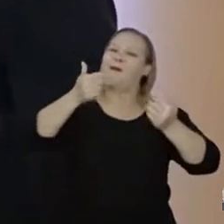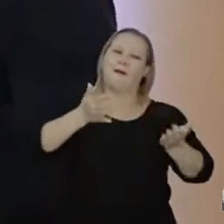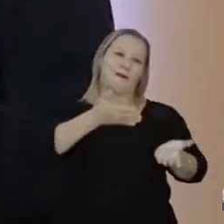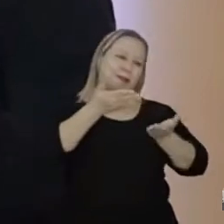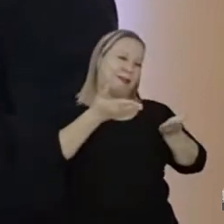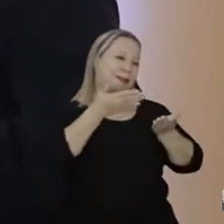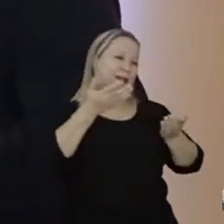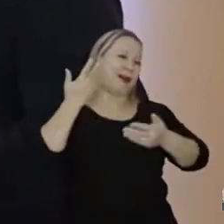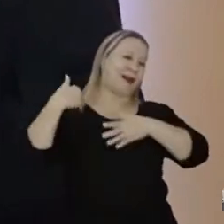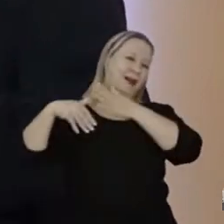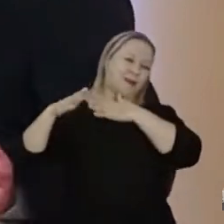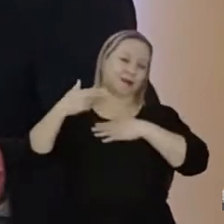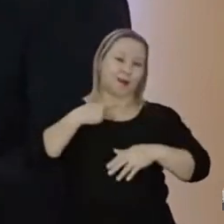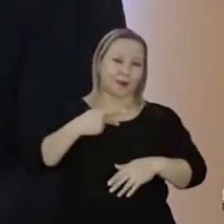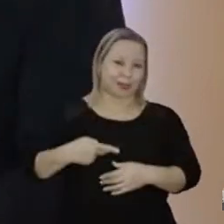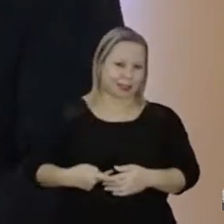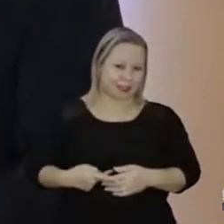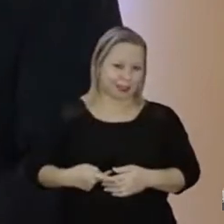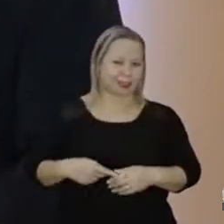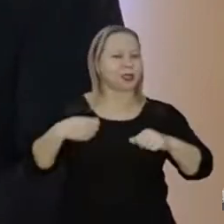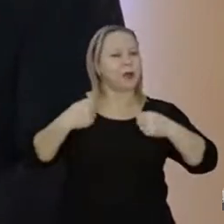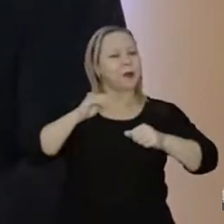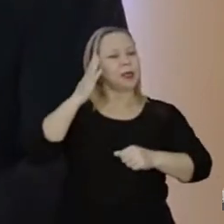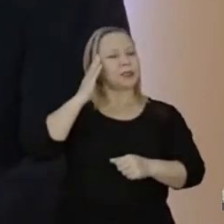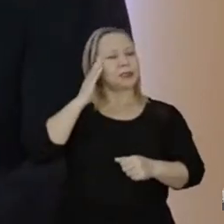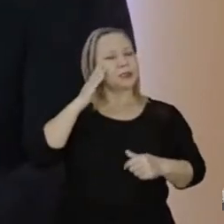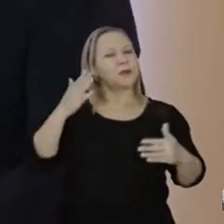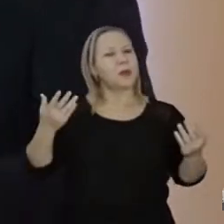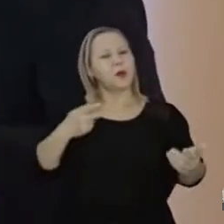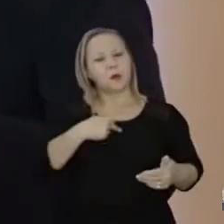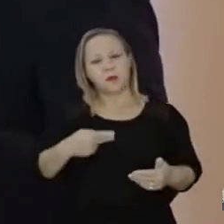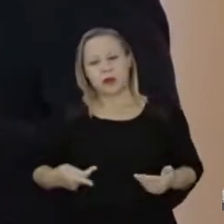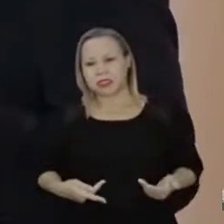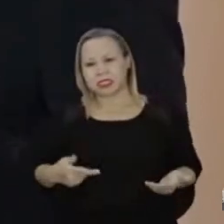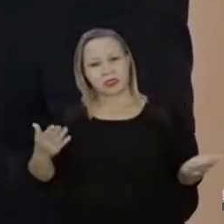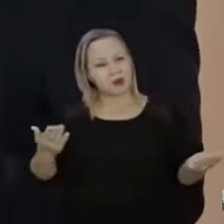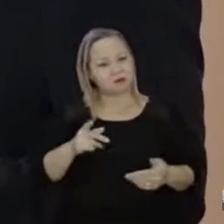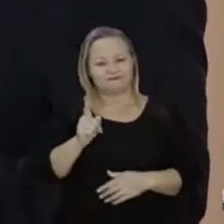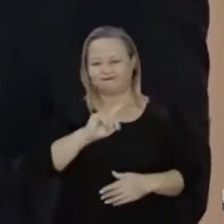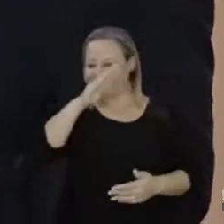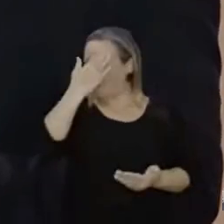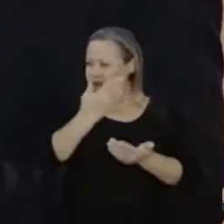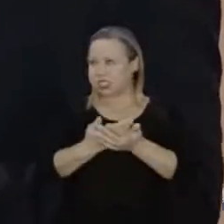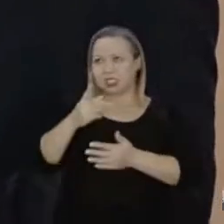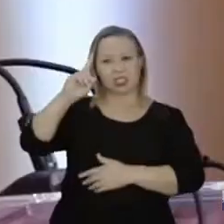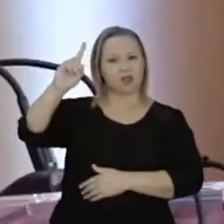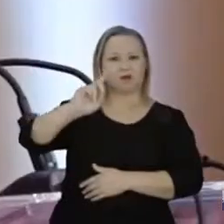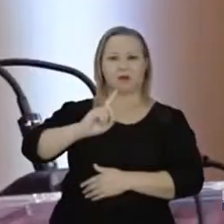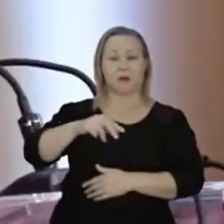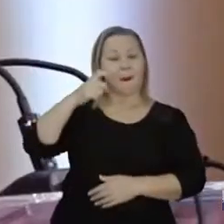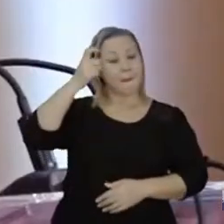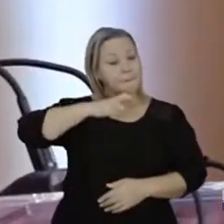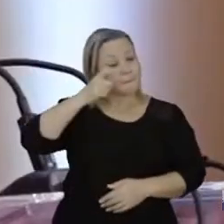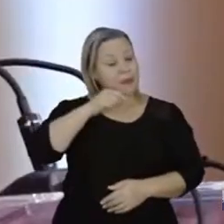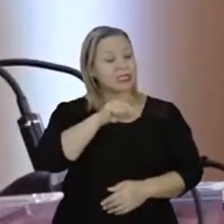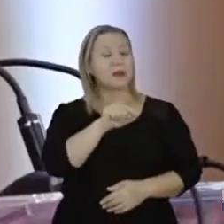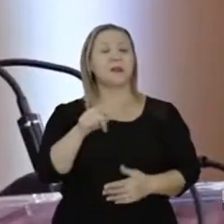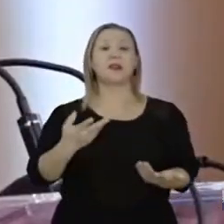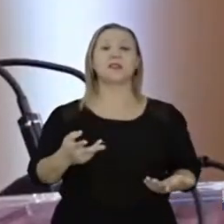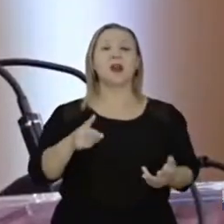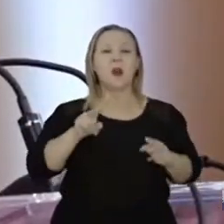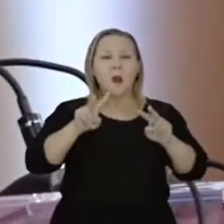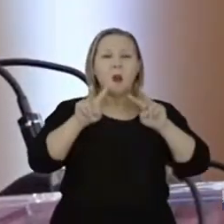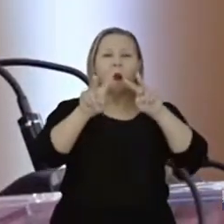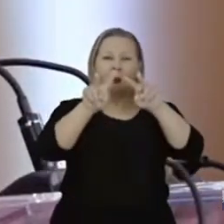que o presidente atual não acredita em Deus. Ele é mentiroso até para isso. Olha os olhos dele quando ele fala em Deus. Aquilo